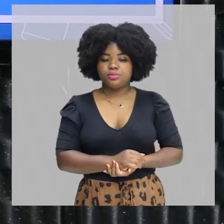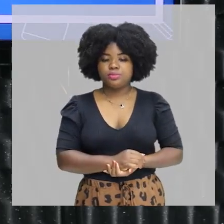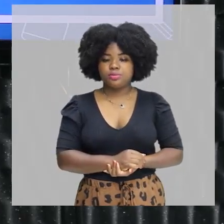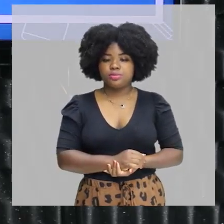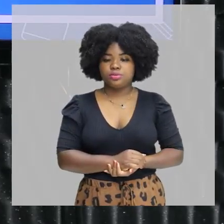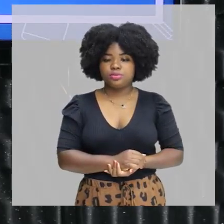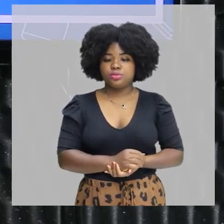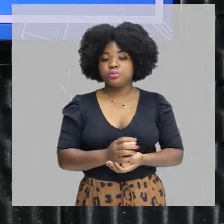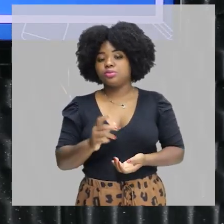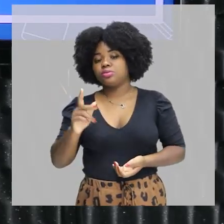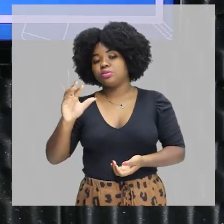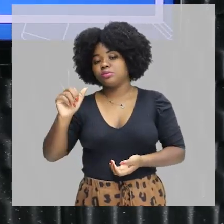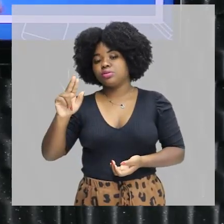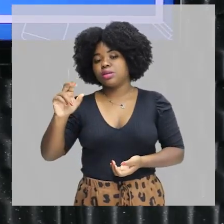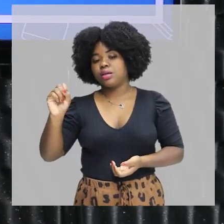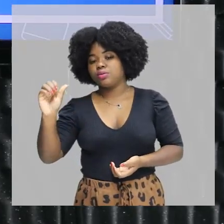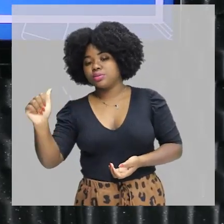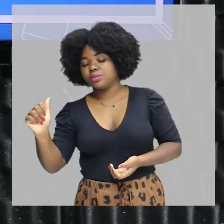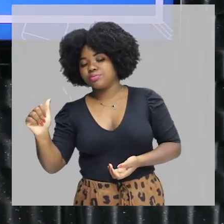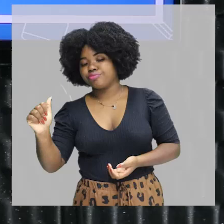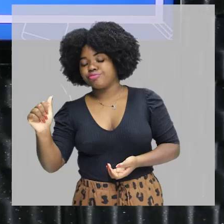consequência. Isso implicou